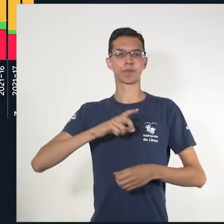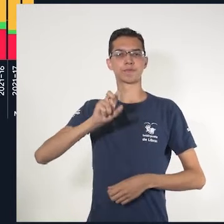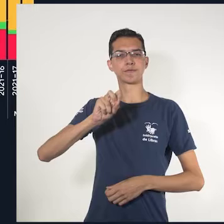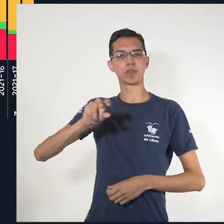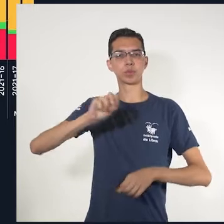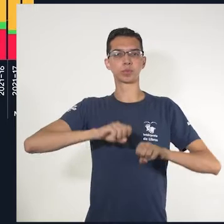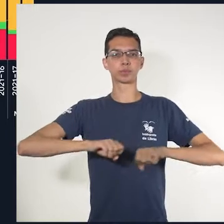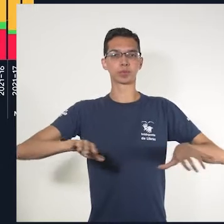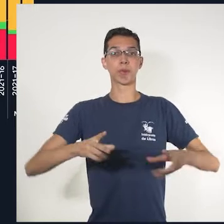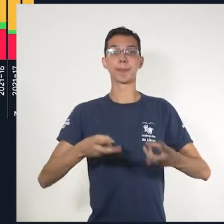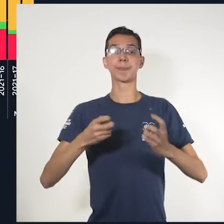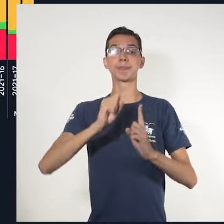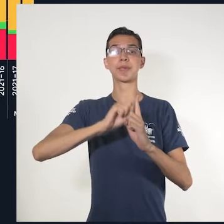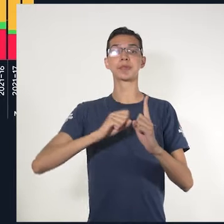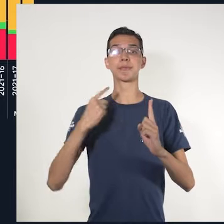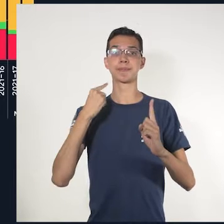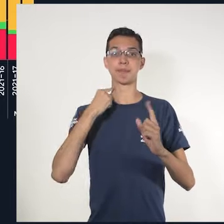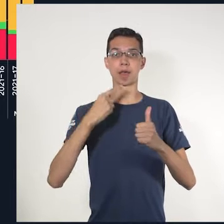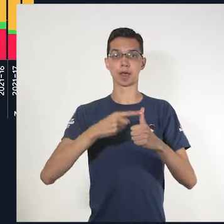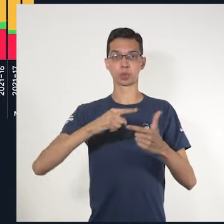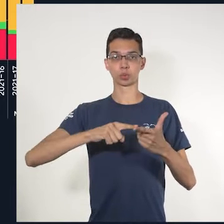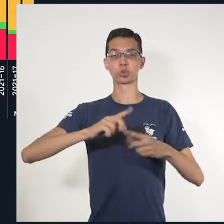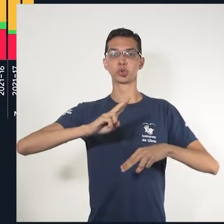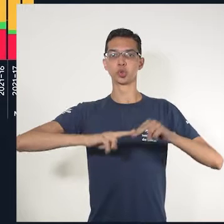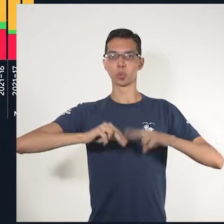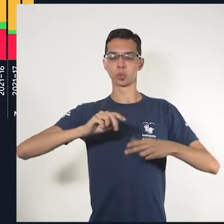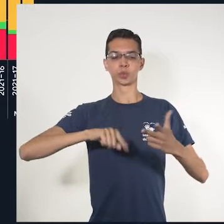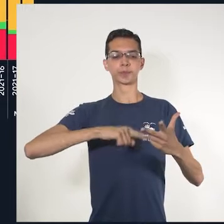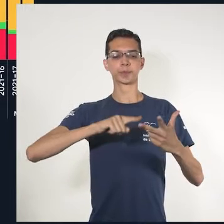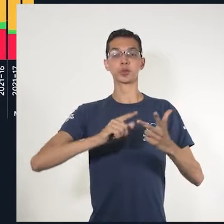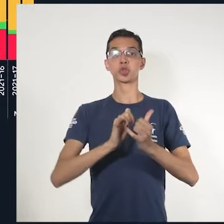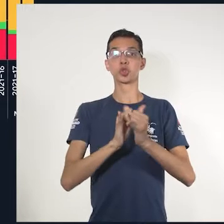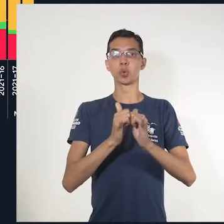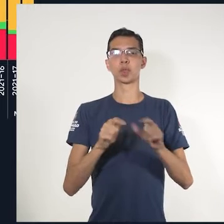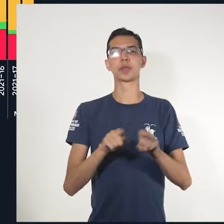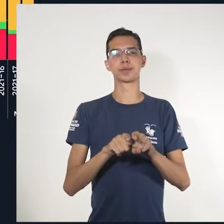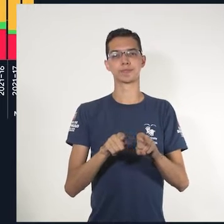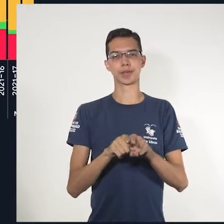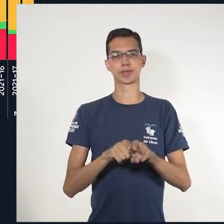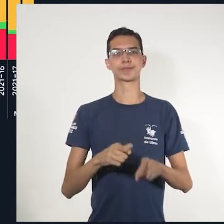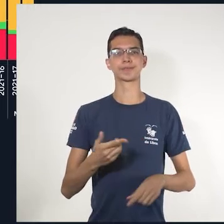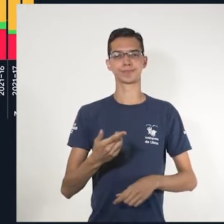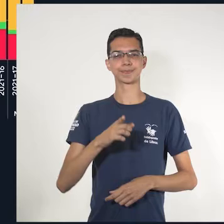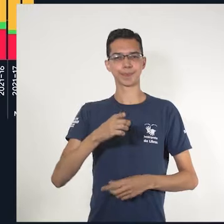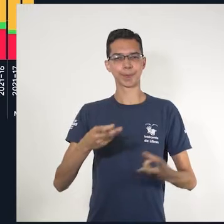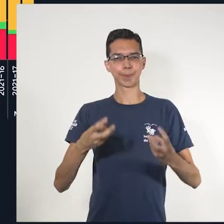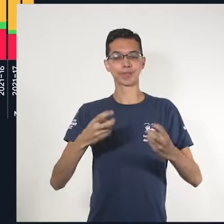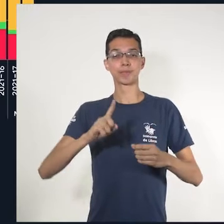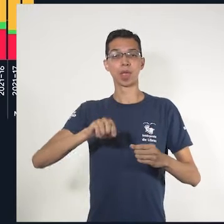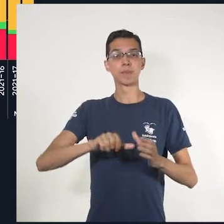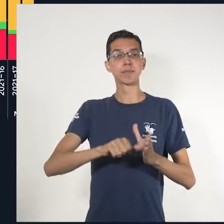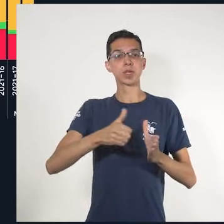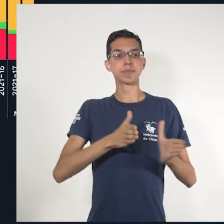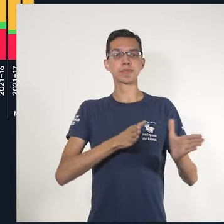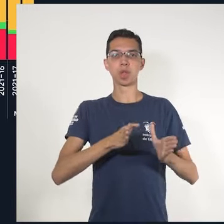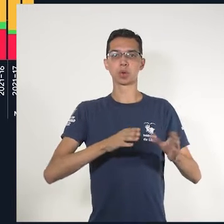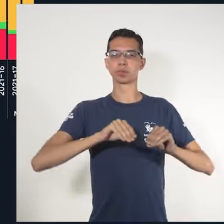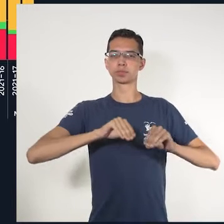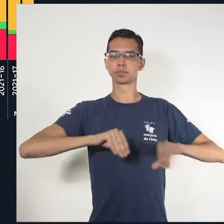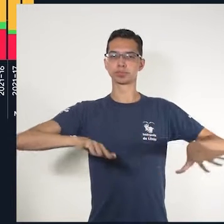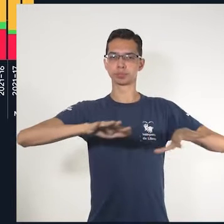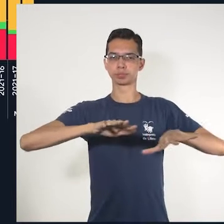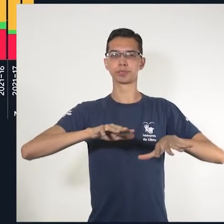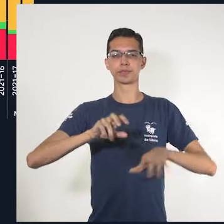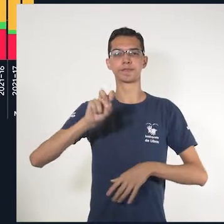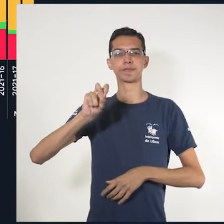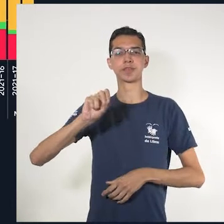maio, junho e julho de 2020, o pico da primeira onda. Depois nós tivemos um período de queda que se